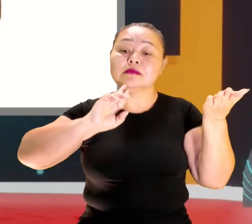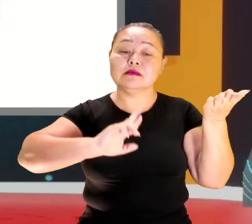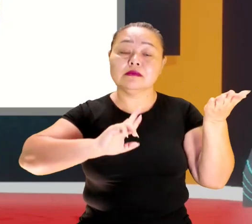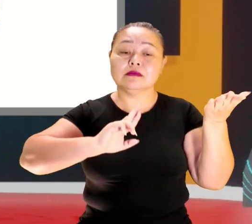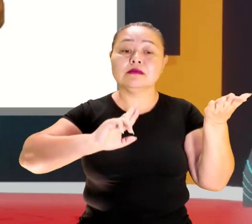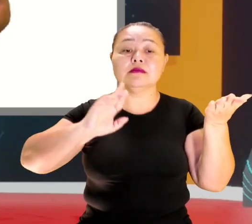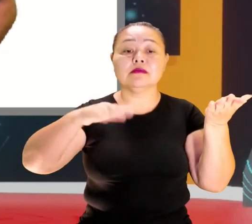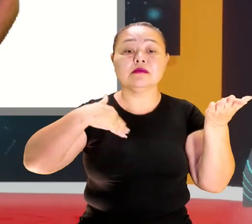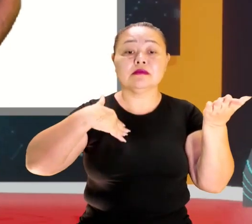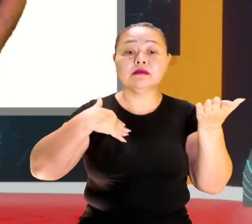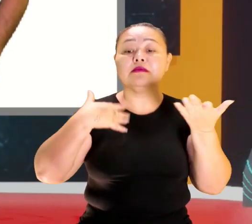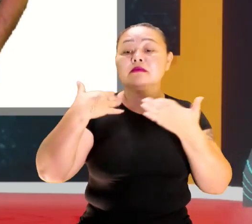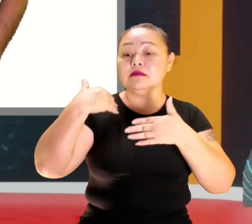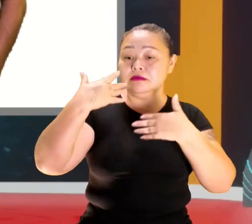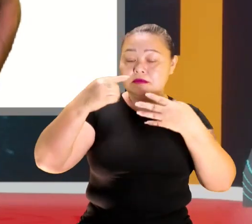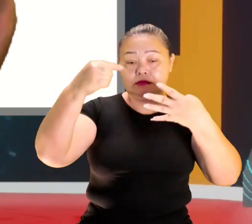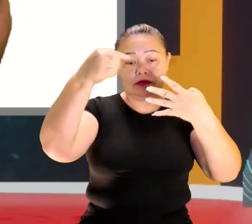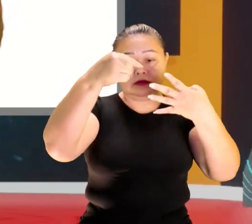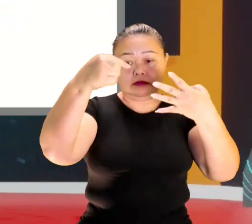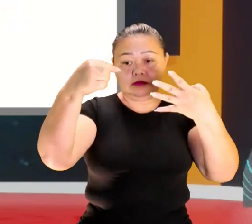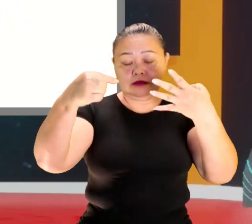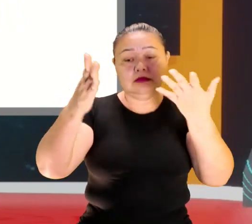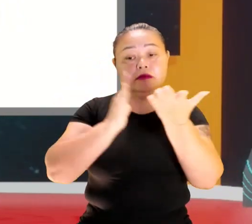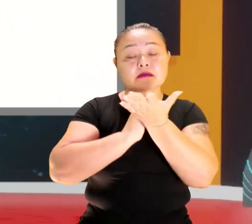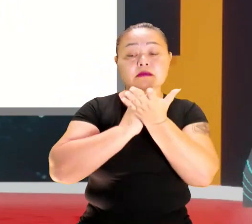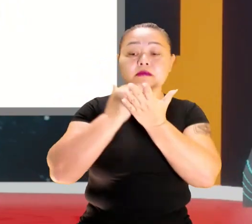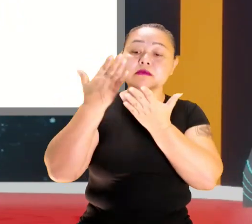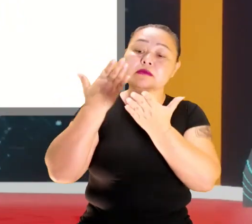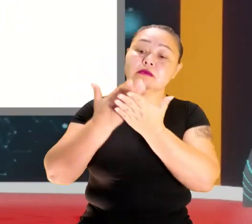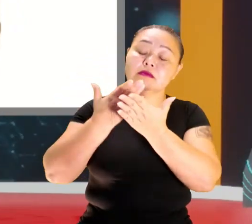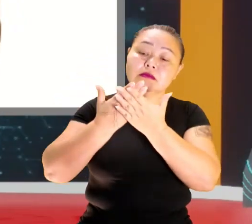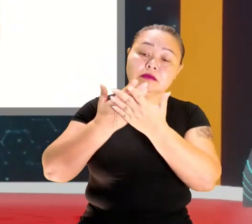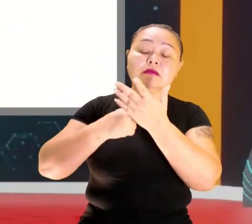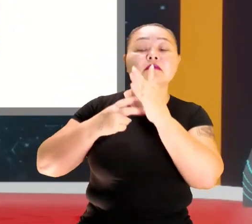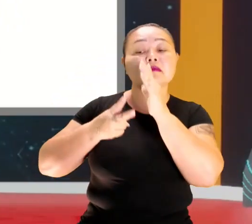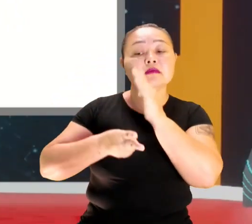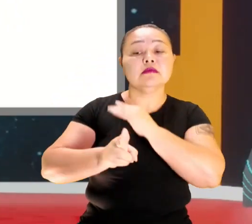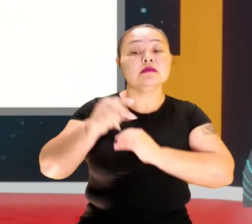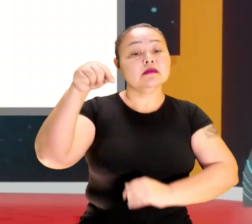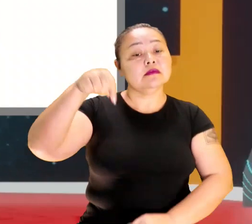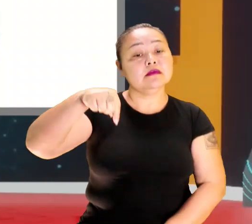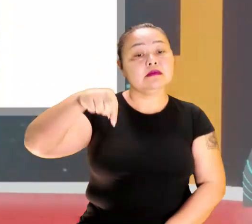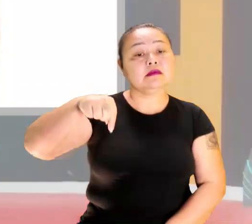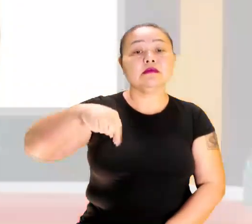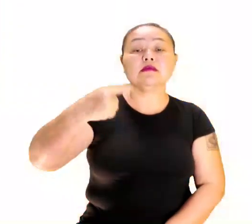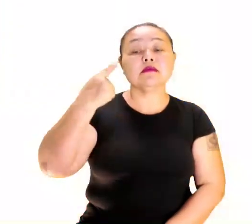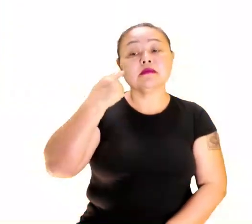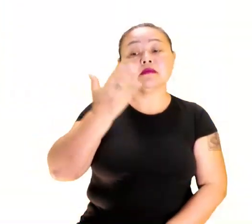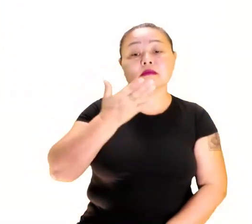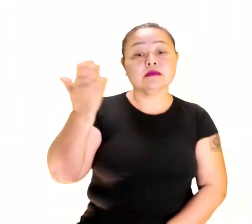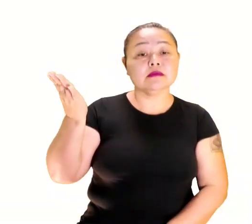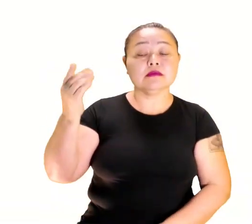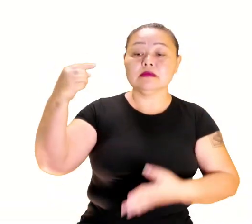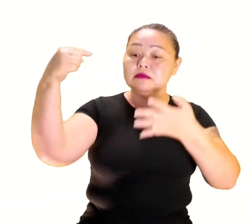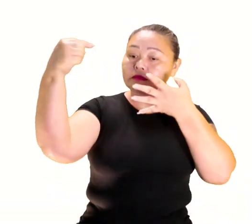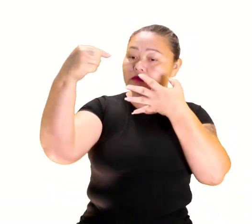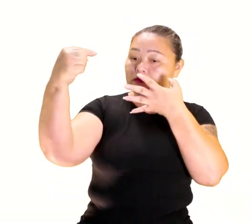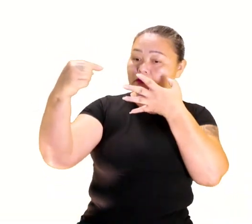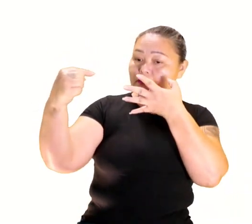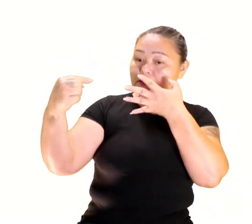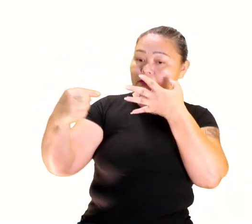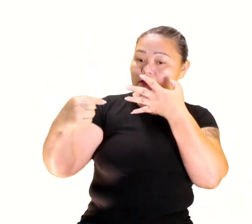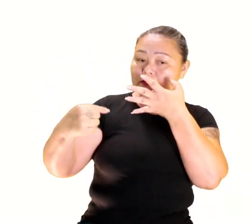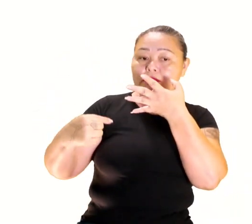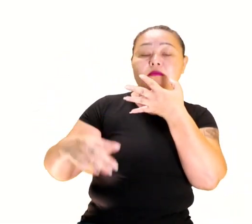seja, dos 4 passos que a gente iniciou na aula anterior e a gente continua agora. Vamos lá? Vamos ver então os 4 passos, né? No